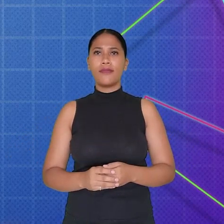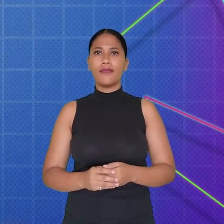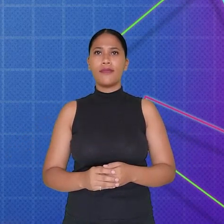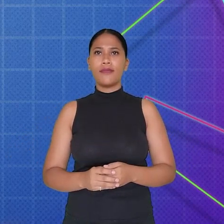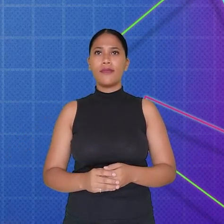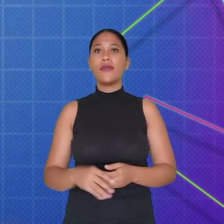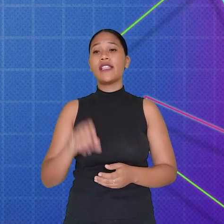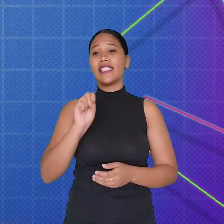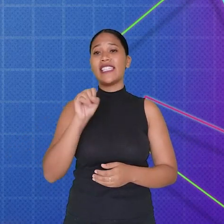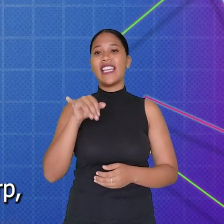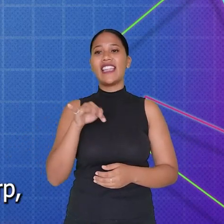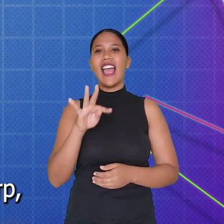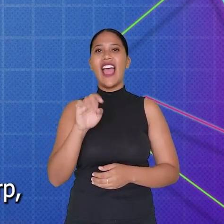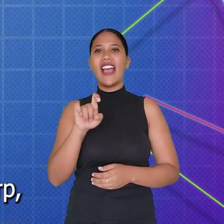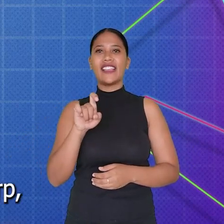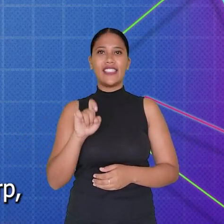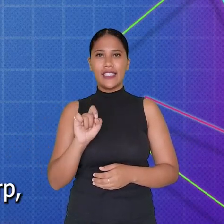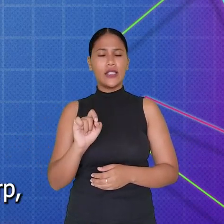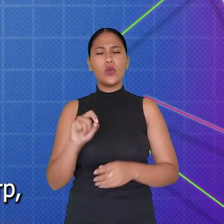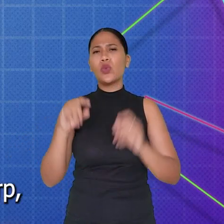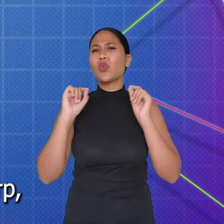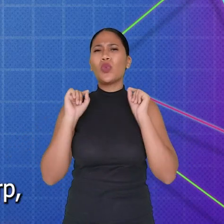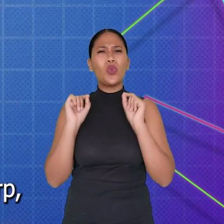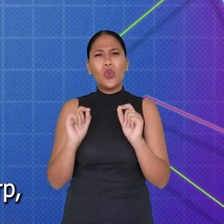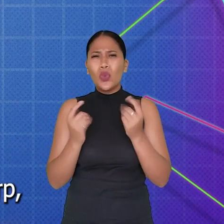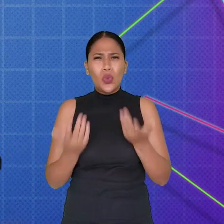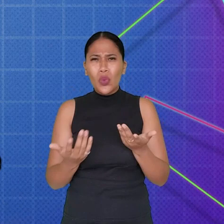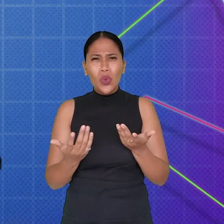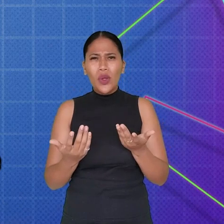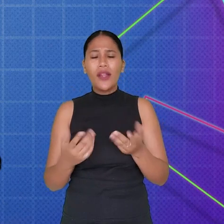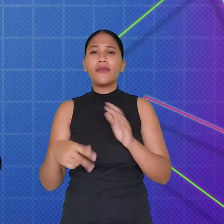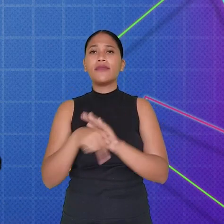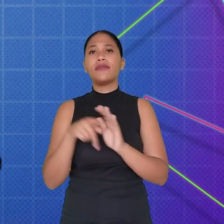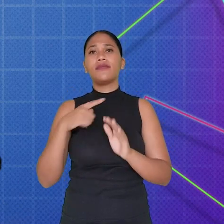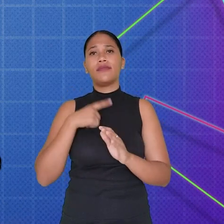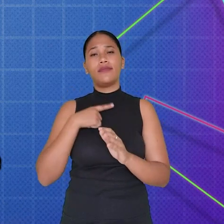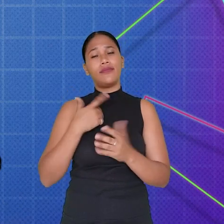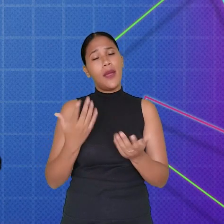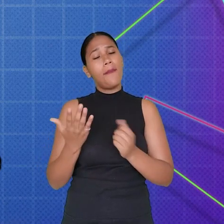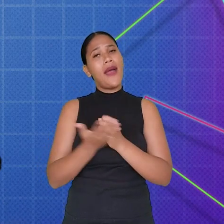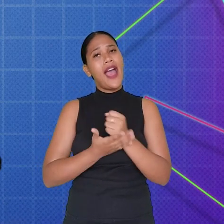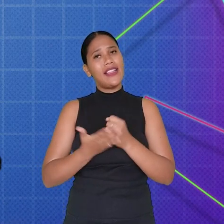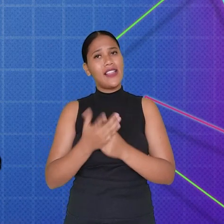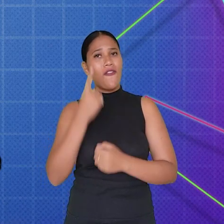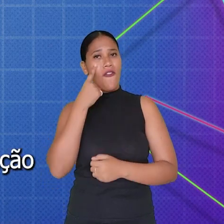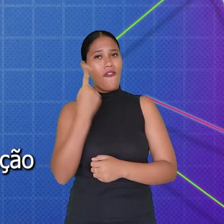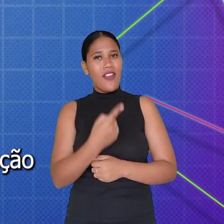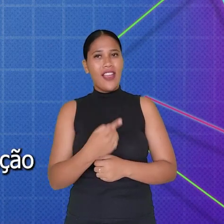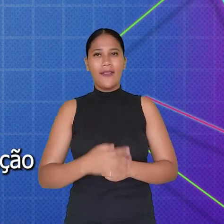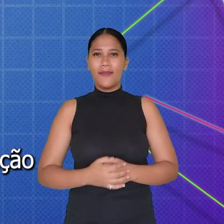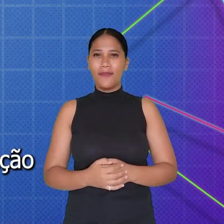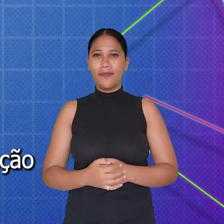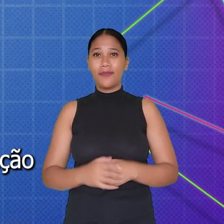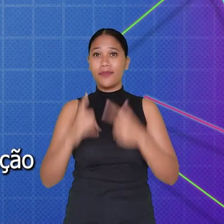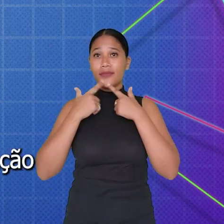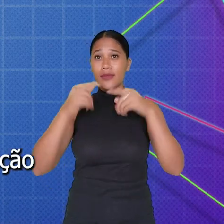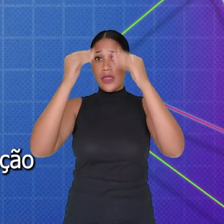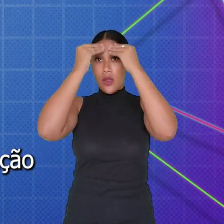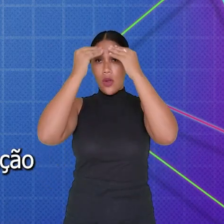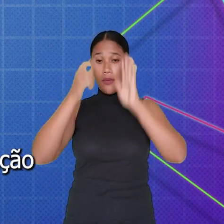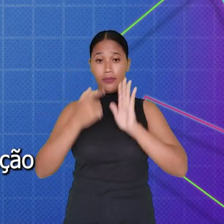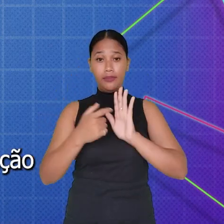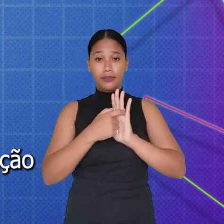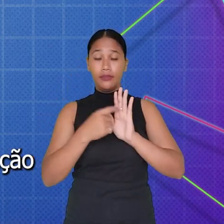de C#. Agora que já discutimos o que é C#, vamos dar uma olhada em sua sintaxe básica. A sintaxe de uma linguagem